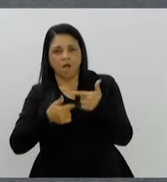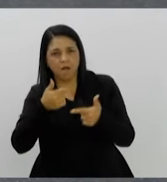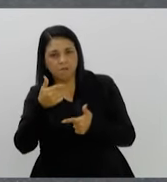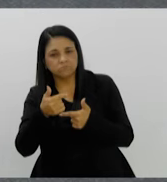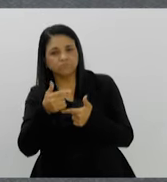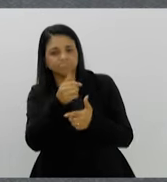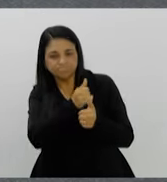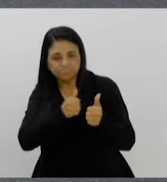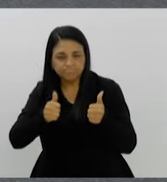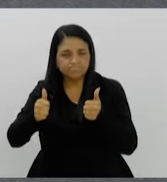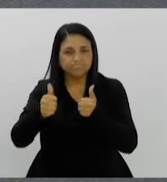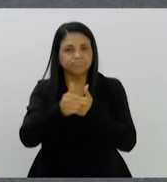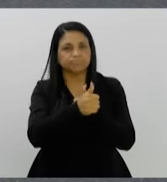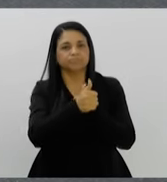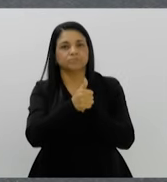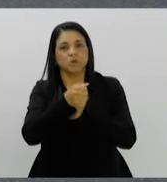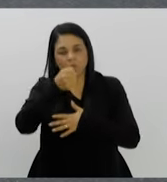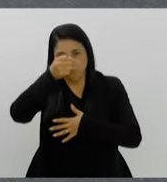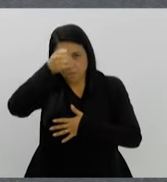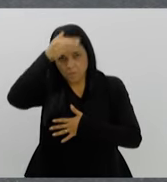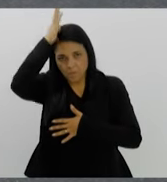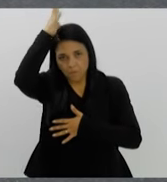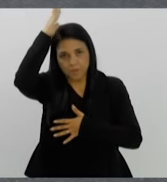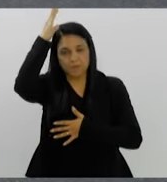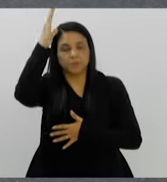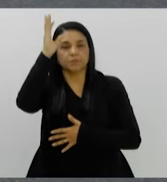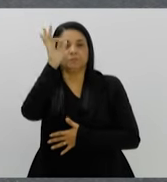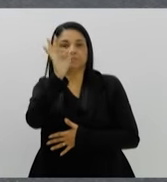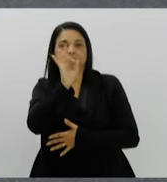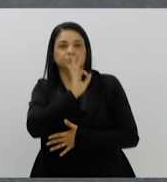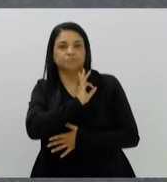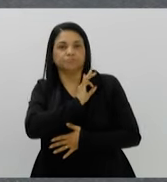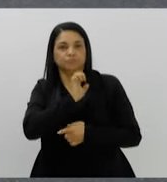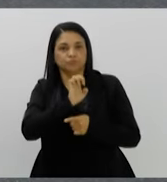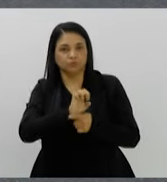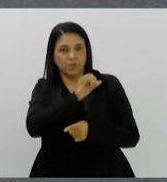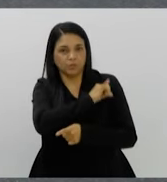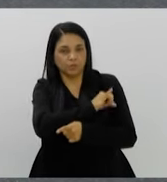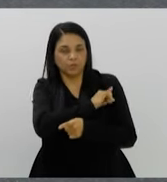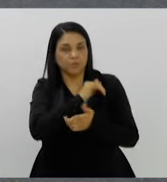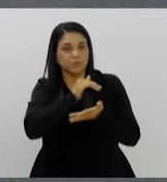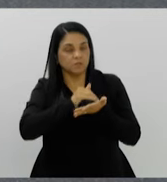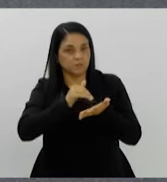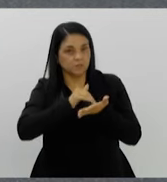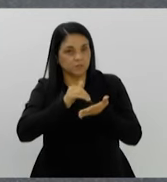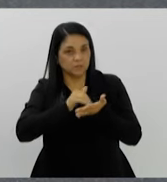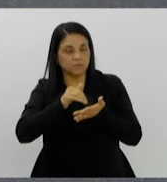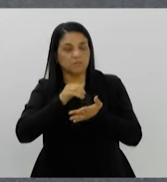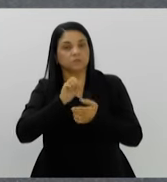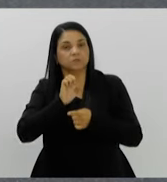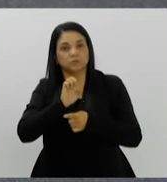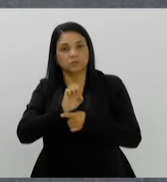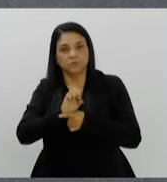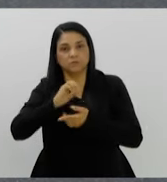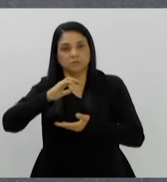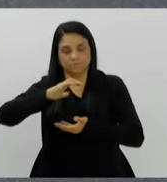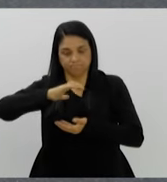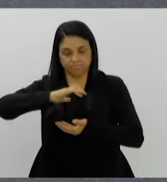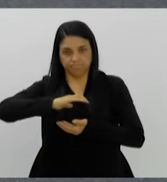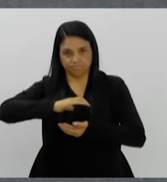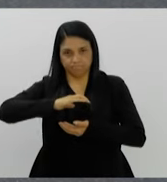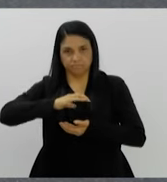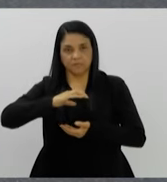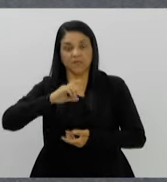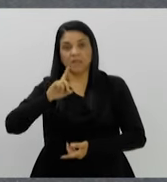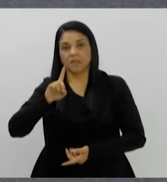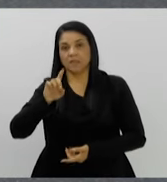frente do Corpo de Bombeiros Militar do Estado do Rio de Janeiro e da Secretaria de Estado de Defesa Civil foi renovada